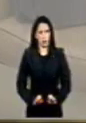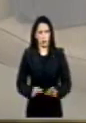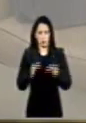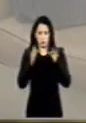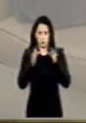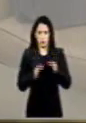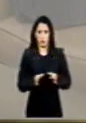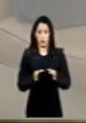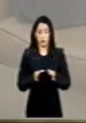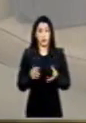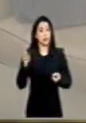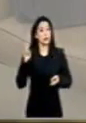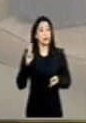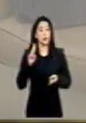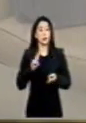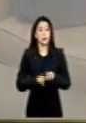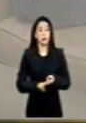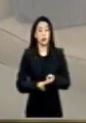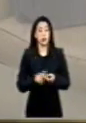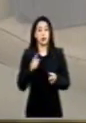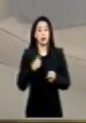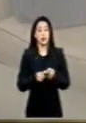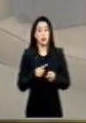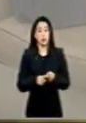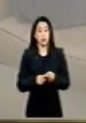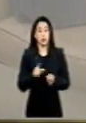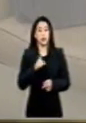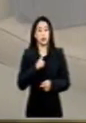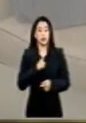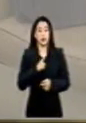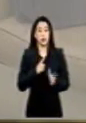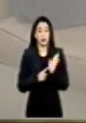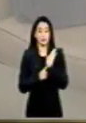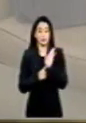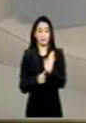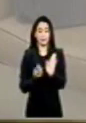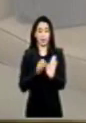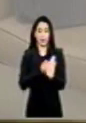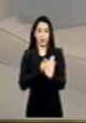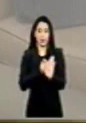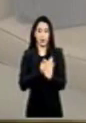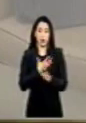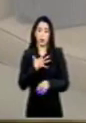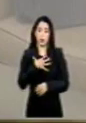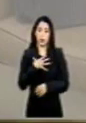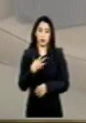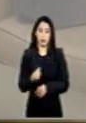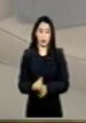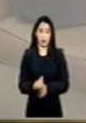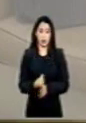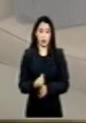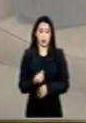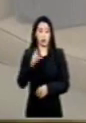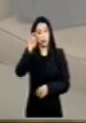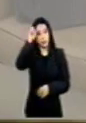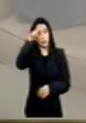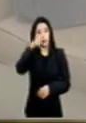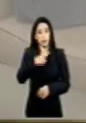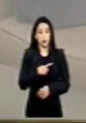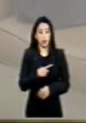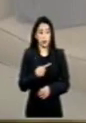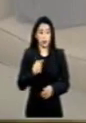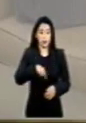foram presos, tiveram sua vida exposta. Os filhos não puderam nem ir para a escola porque os pais foram presos.